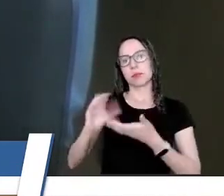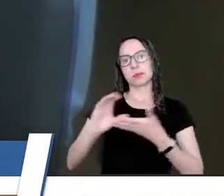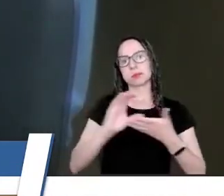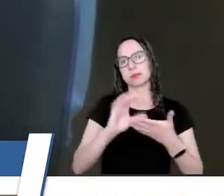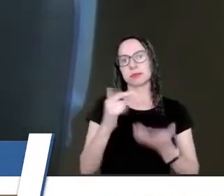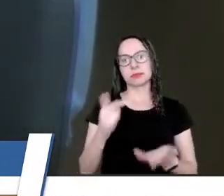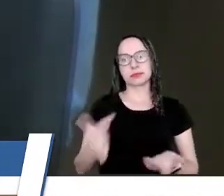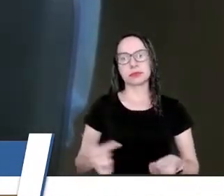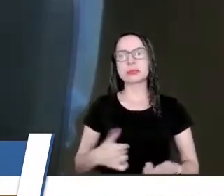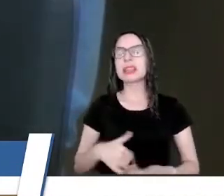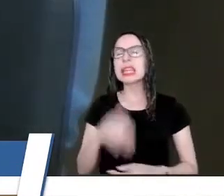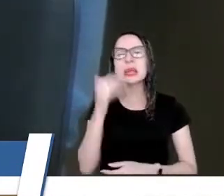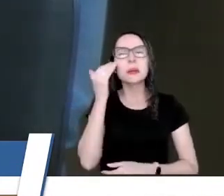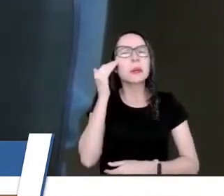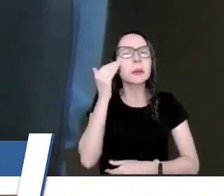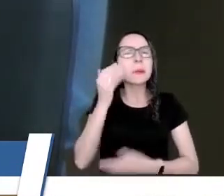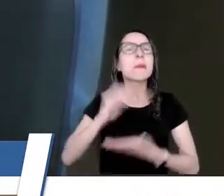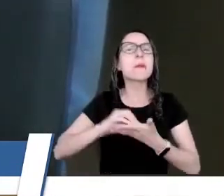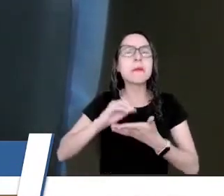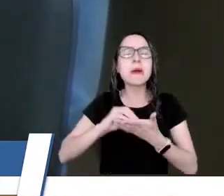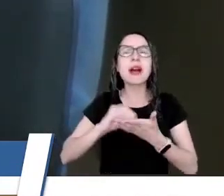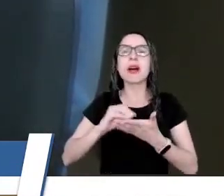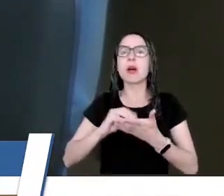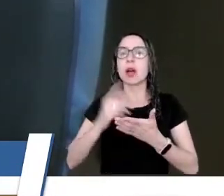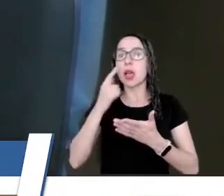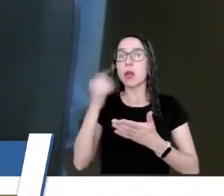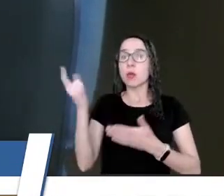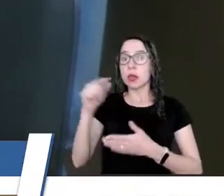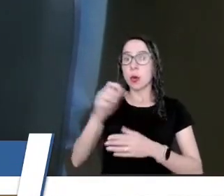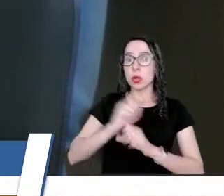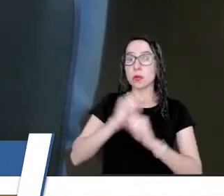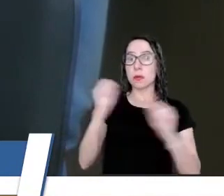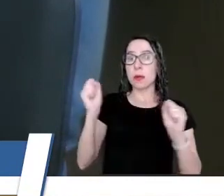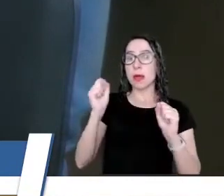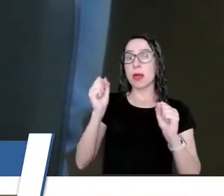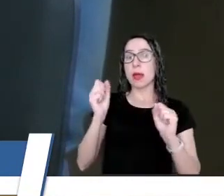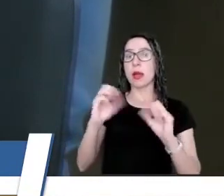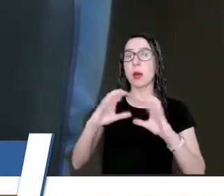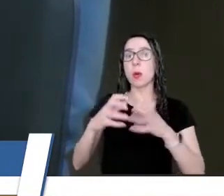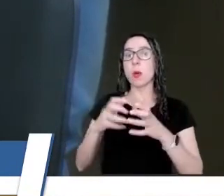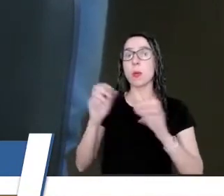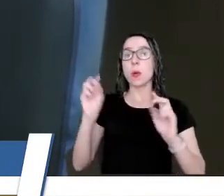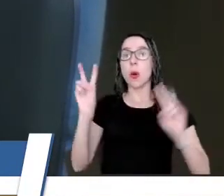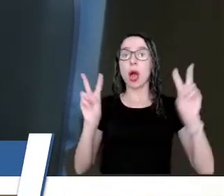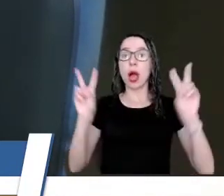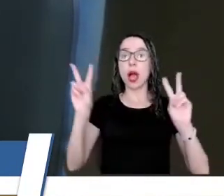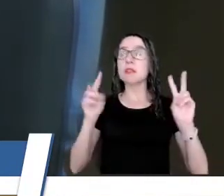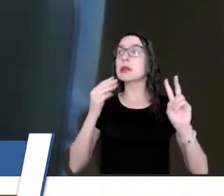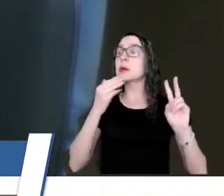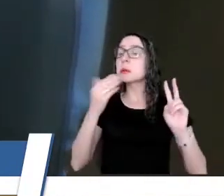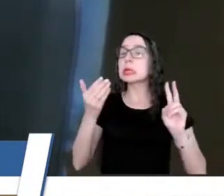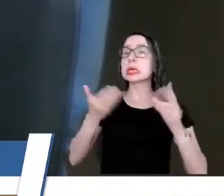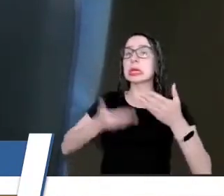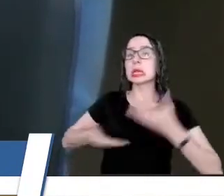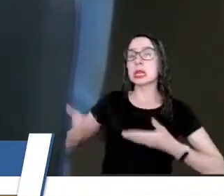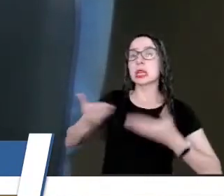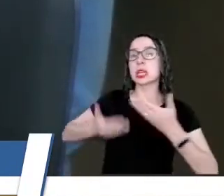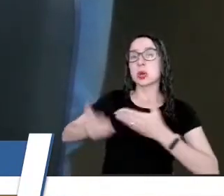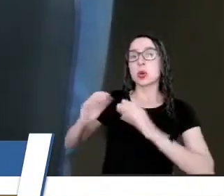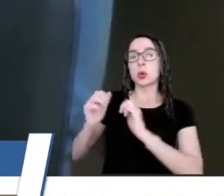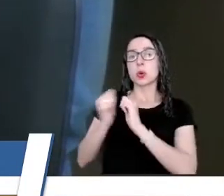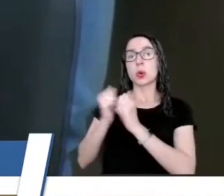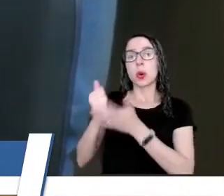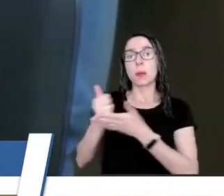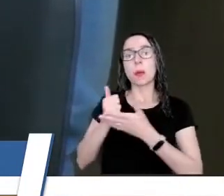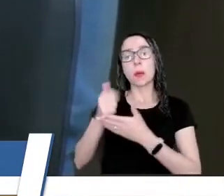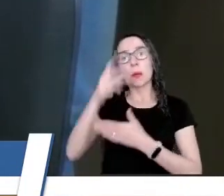uma coisa. Eu vi o pessoal do Carnaval vir aqui pedir para a Câmara, para intermediar junto à Prefeitura, e a